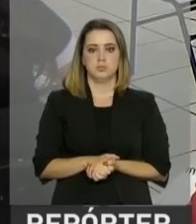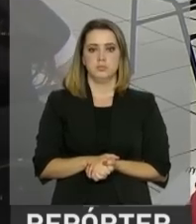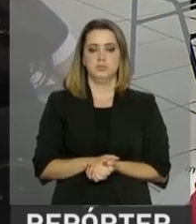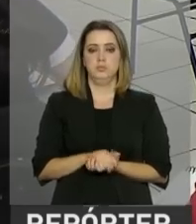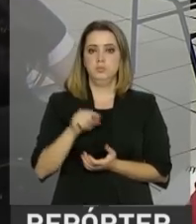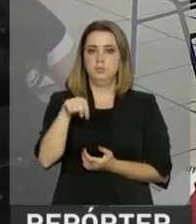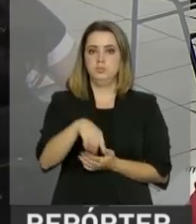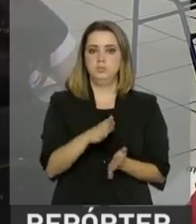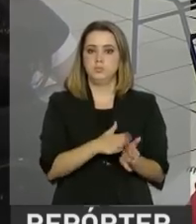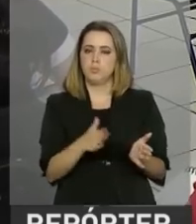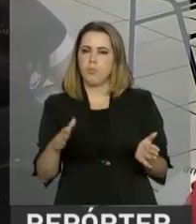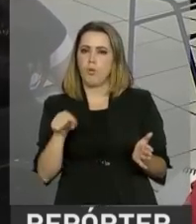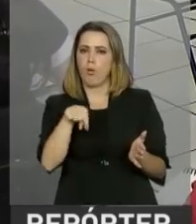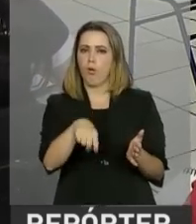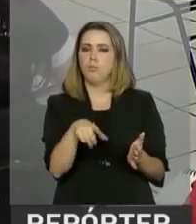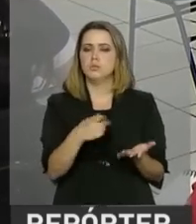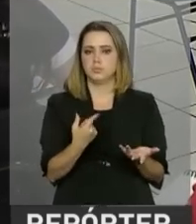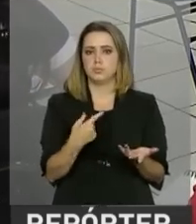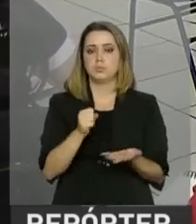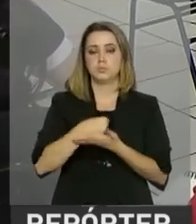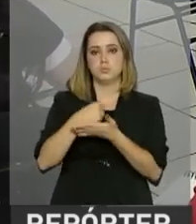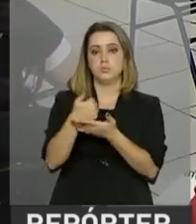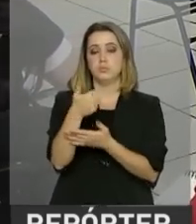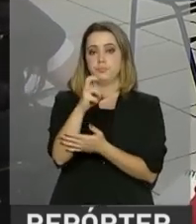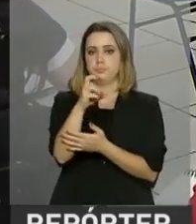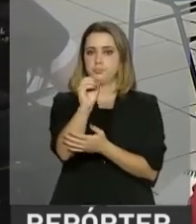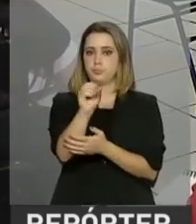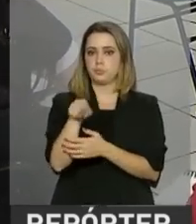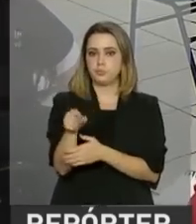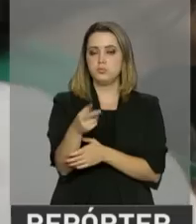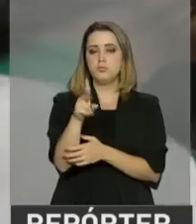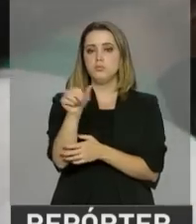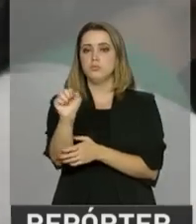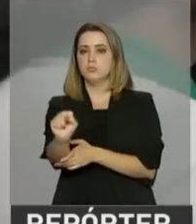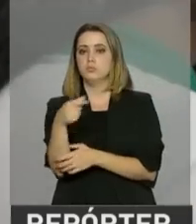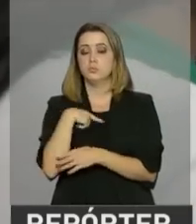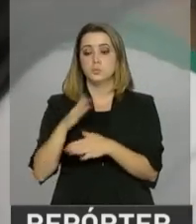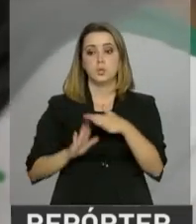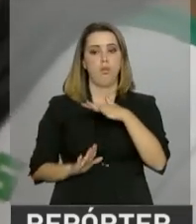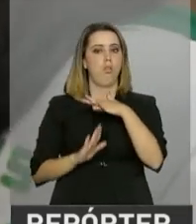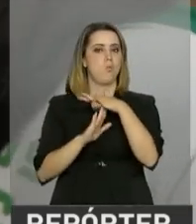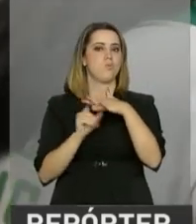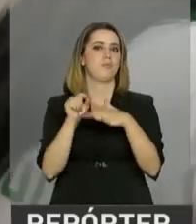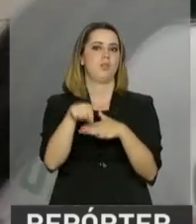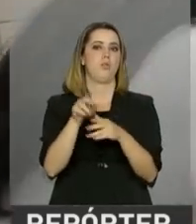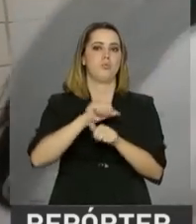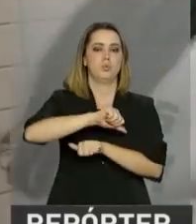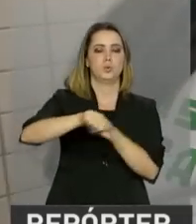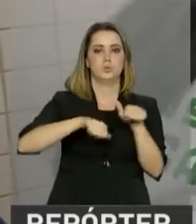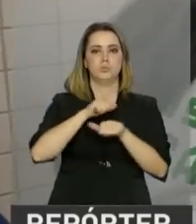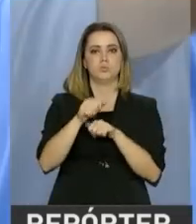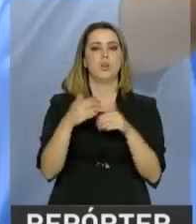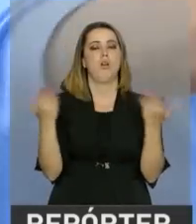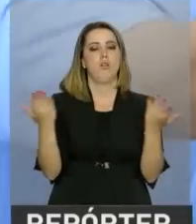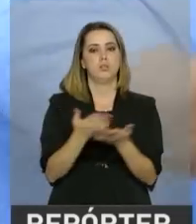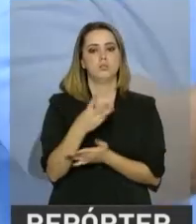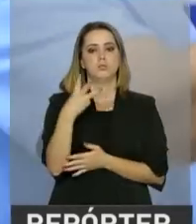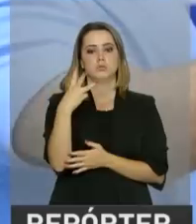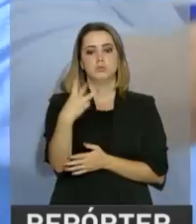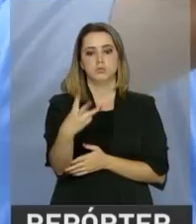Nesta edição, o FIES vai ofertar 150 mil vagas e o teto global de financiamento mudou. Agora será